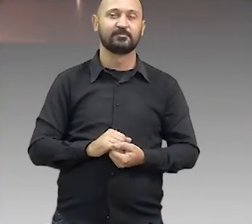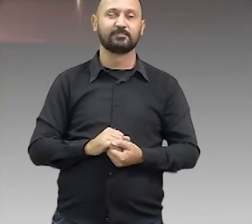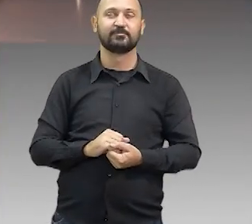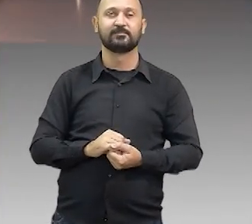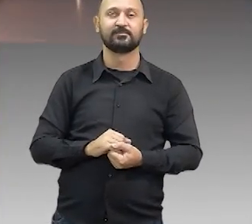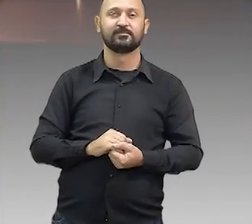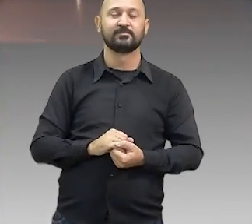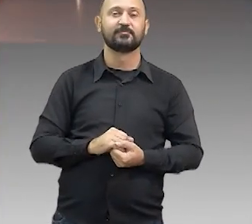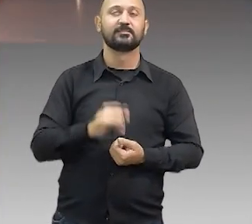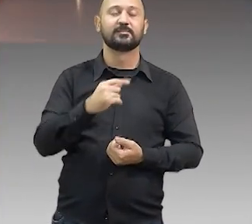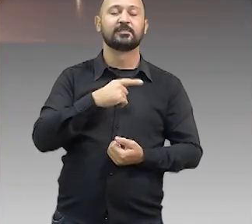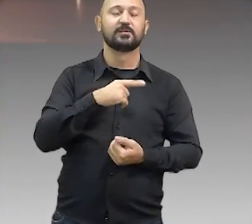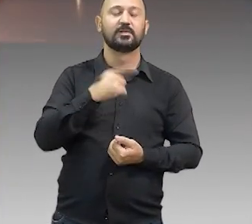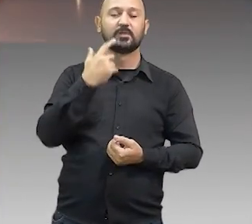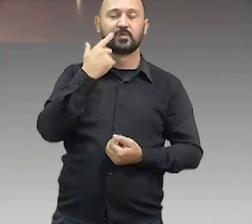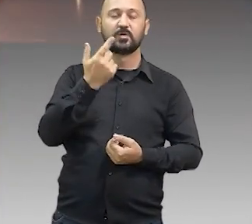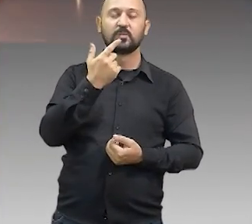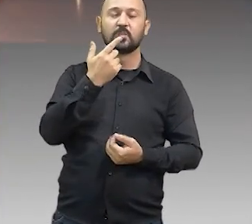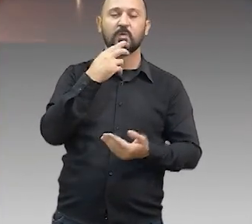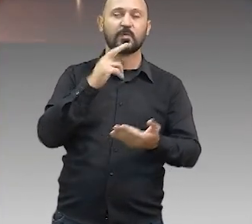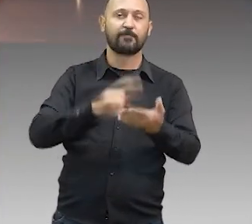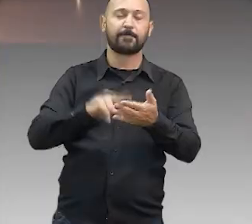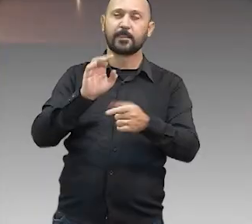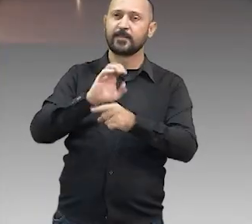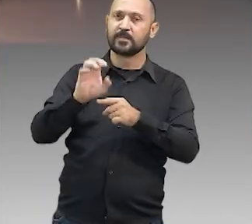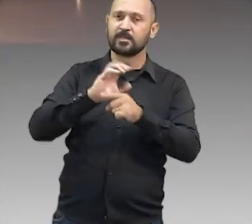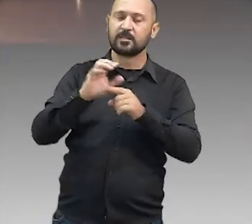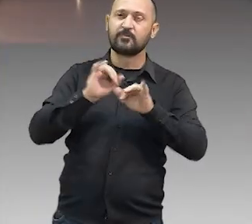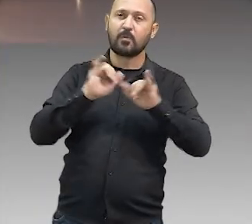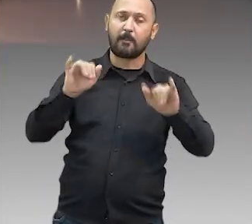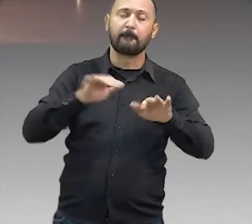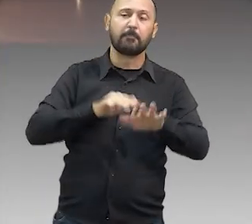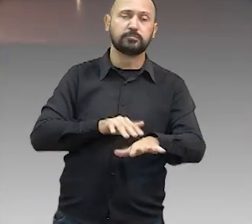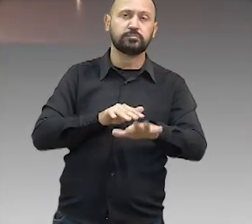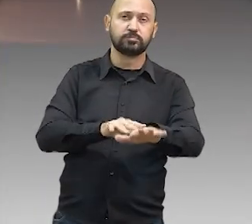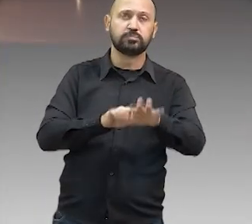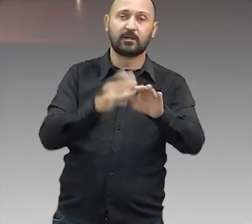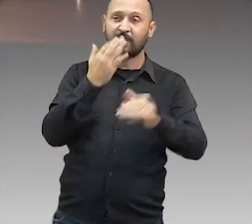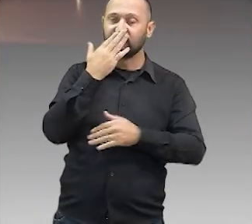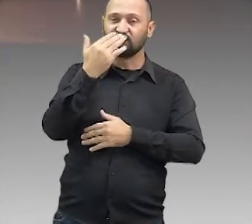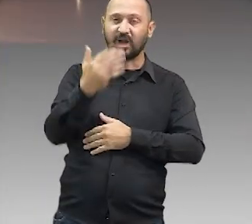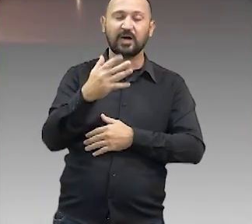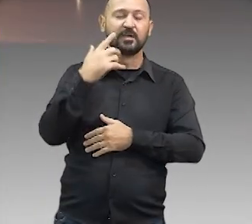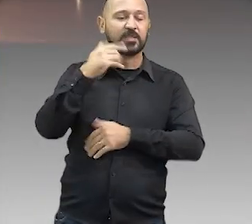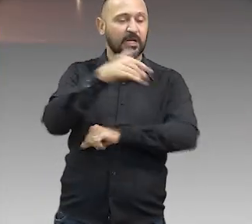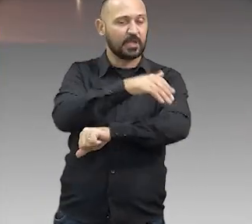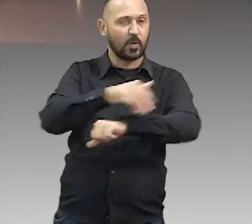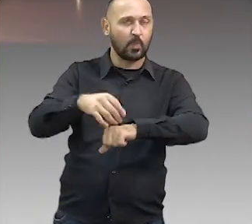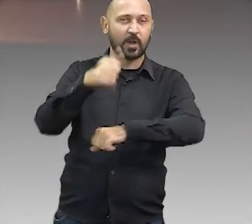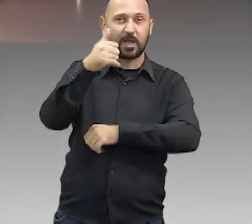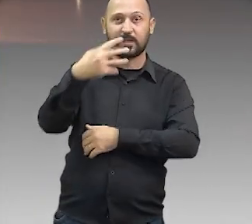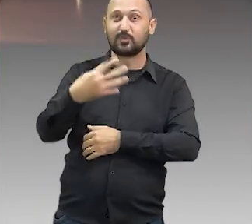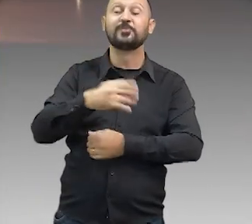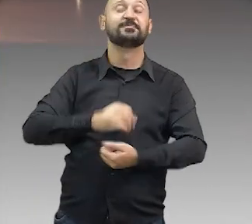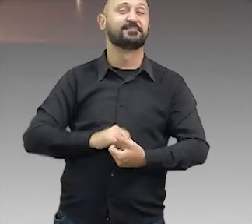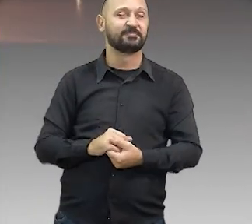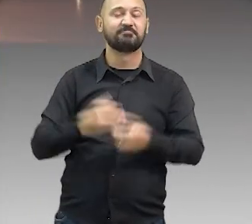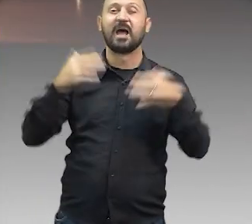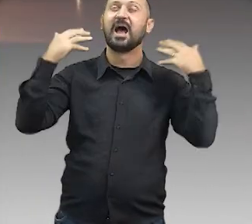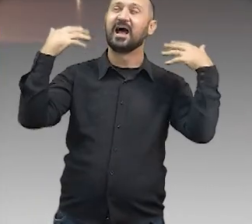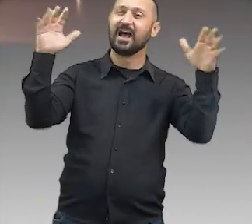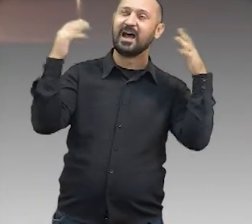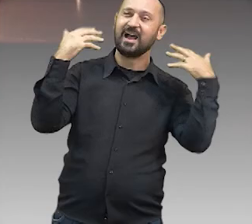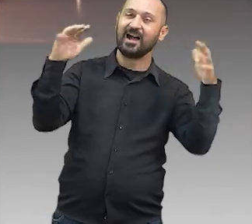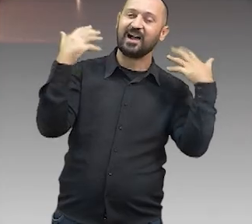E o Correio do Estado teve uma manifestação muito grande em frente ao Correio do Estado, na 14,